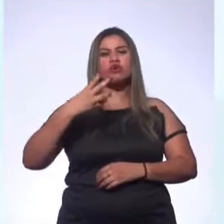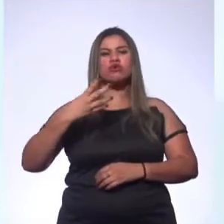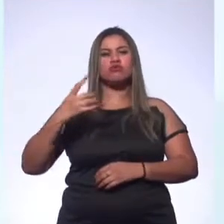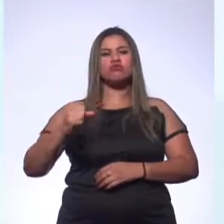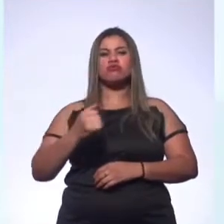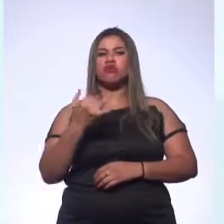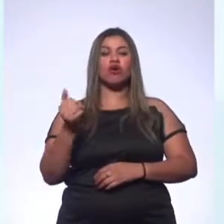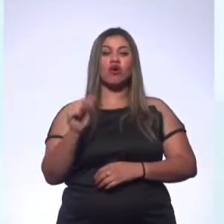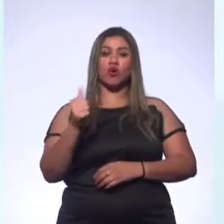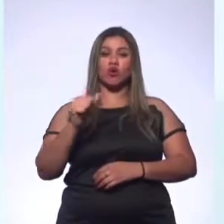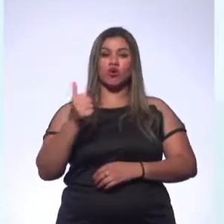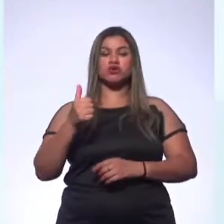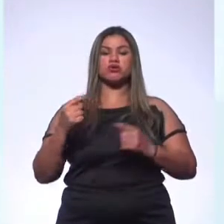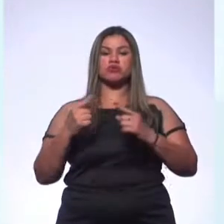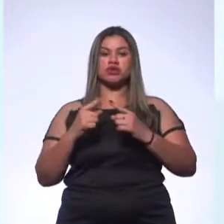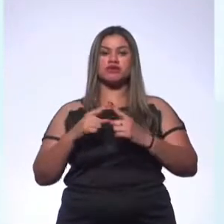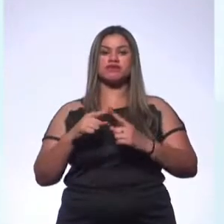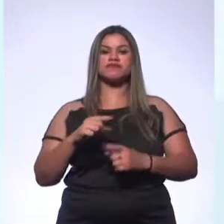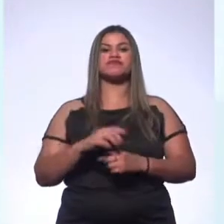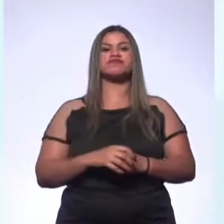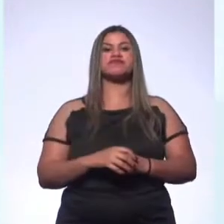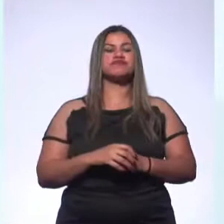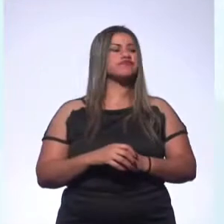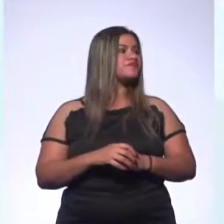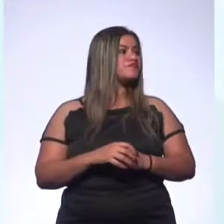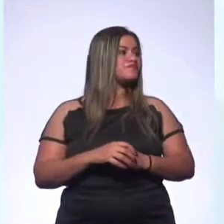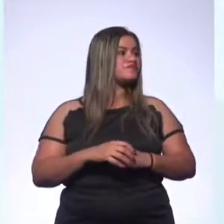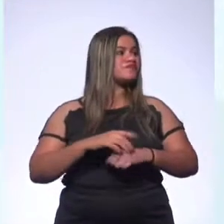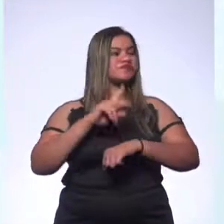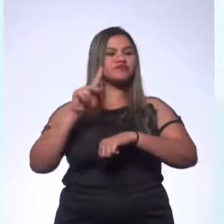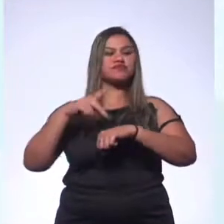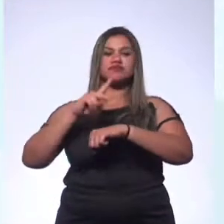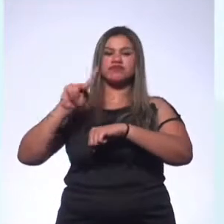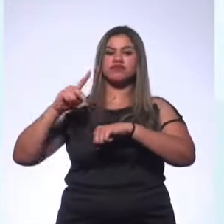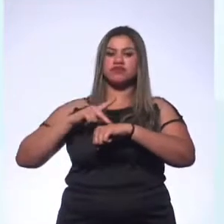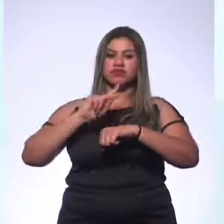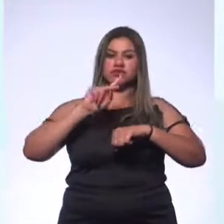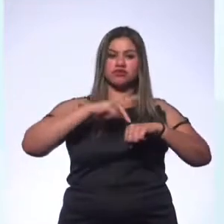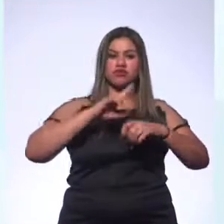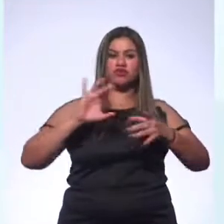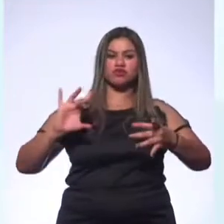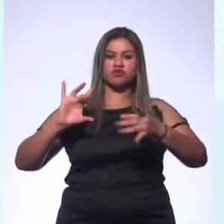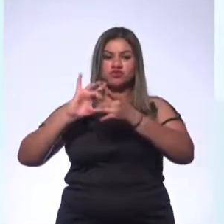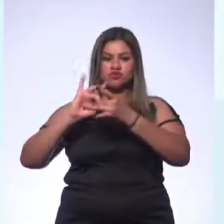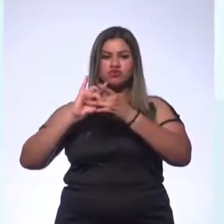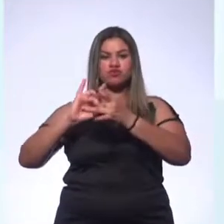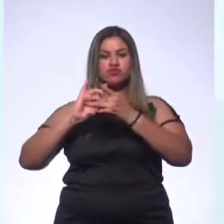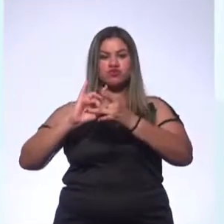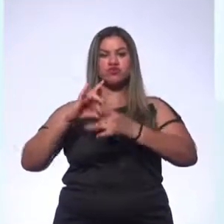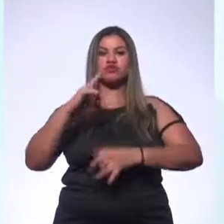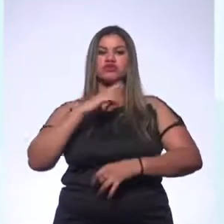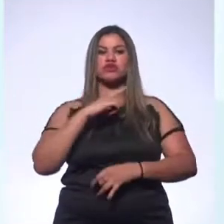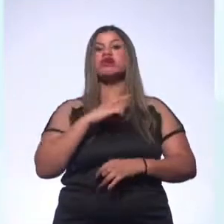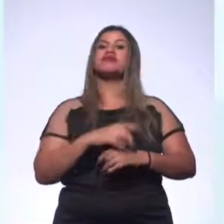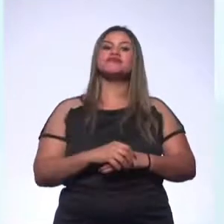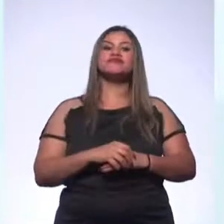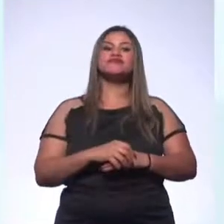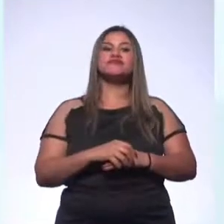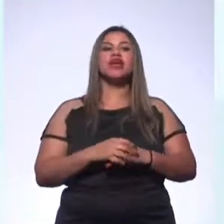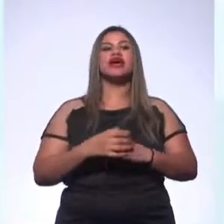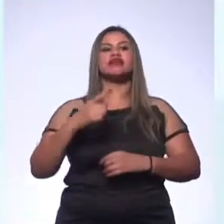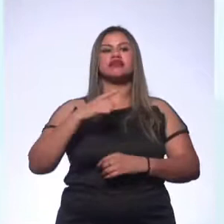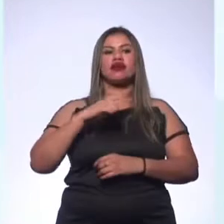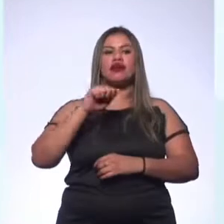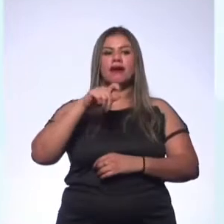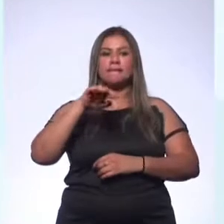11 repúblicas soviéticas que estavam aí diretamente ligadas à União Soviética, e nós temos aí a